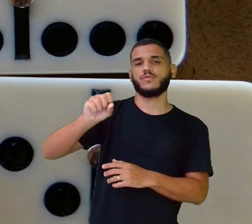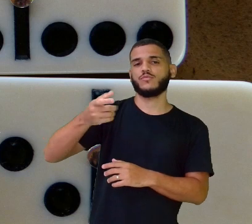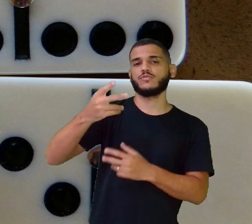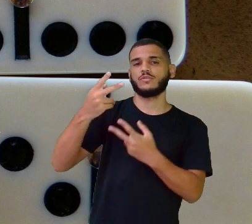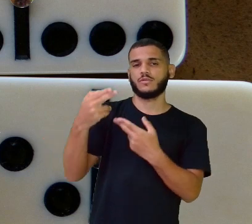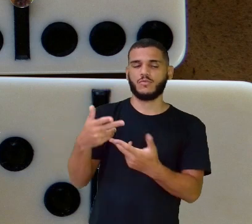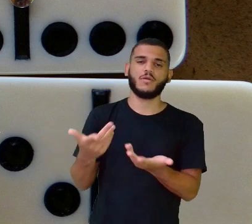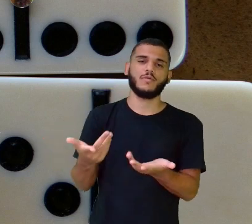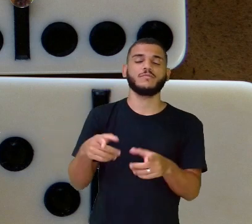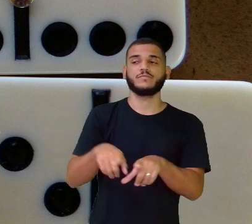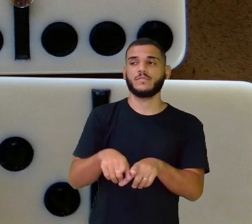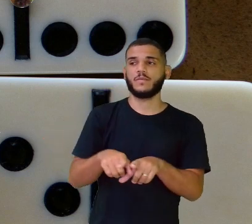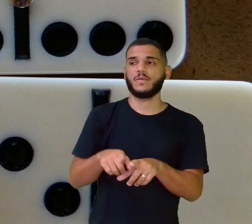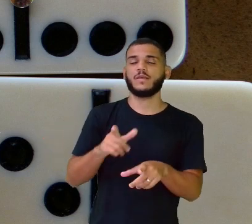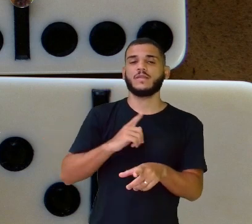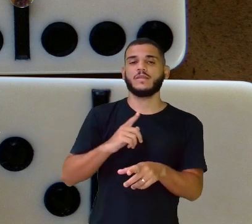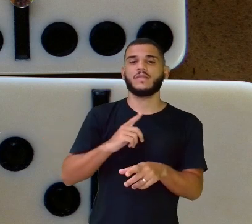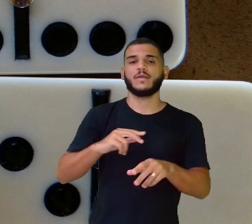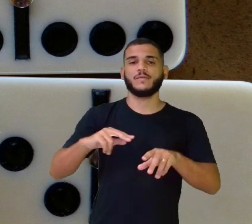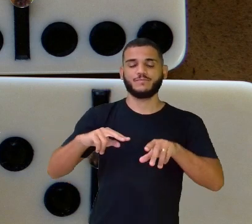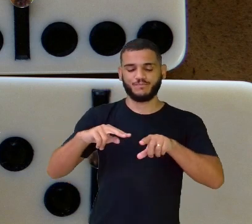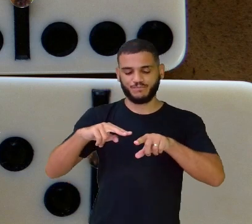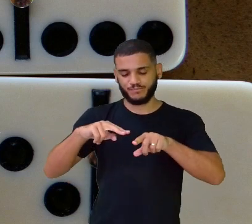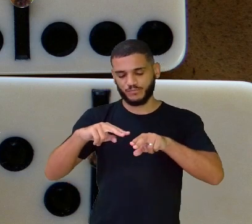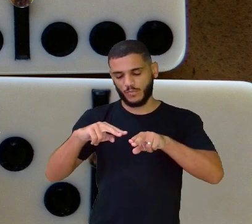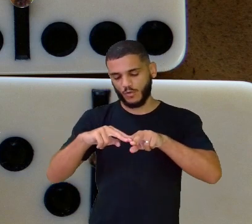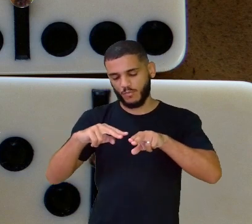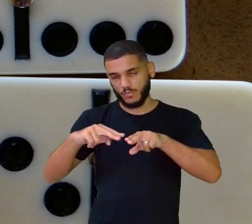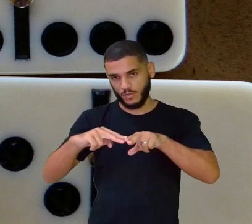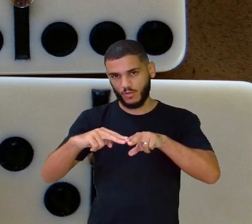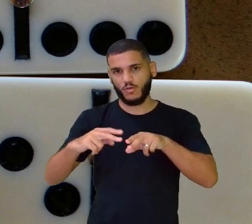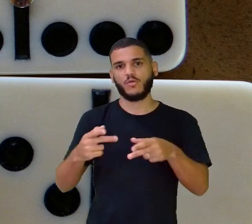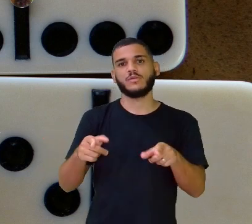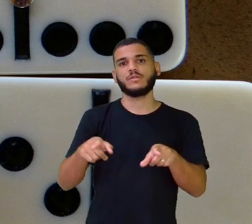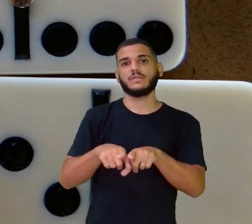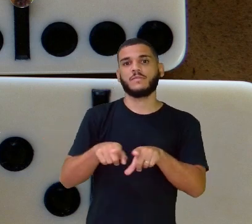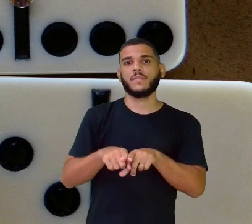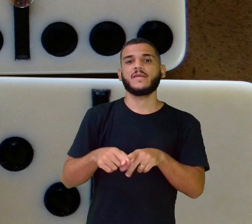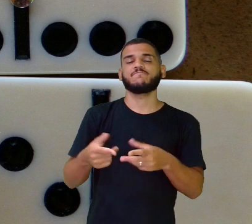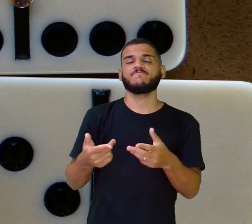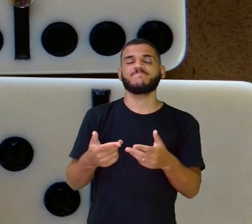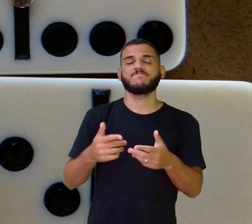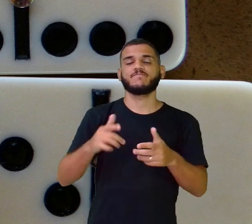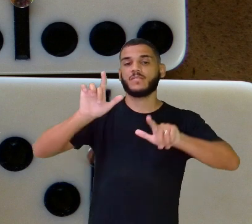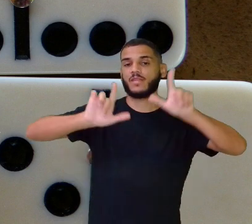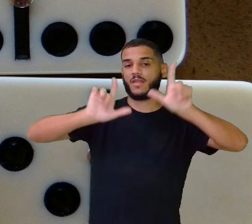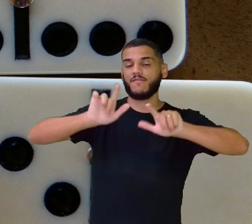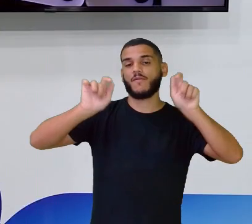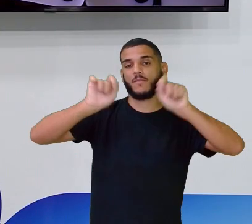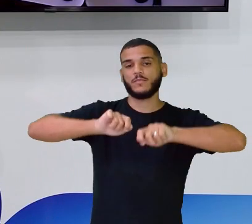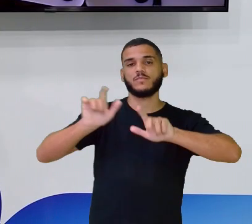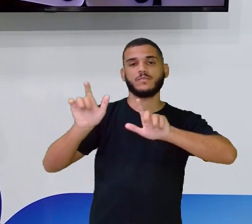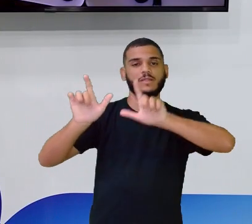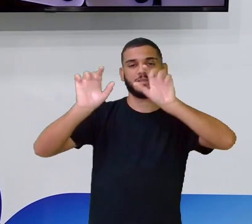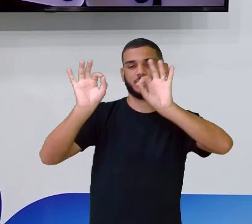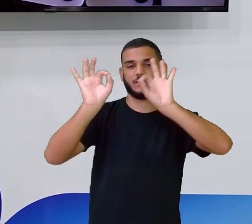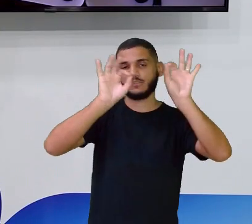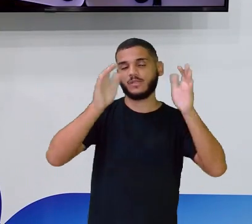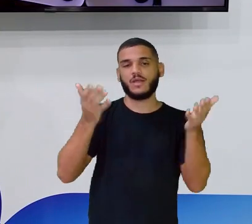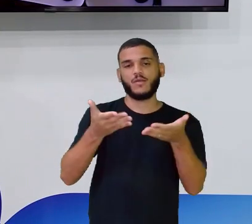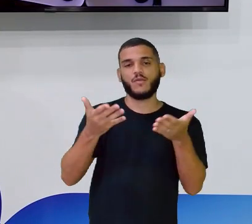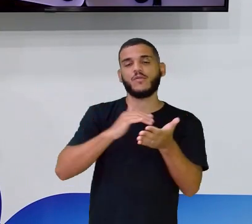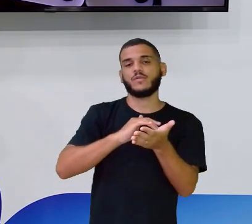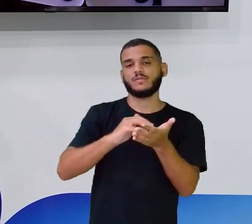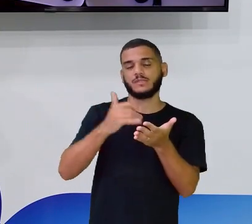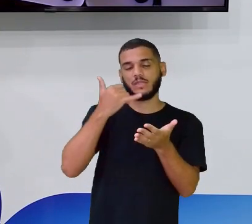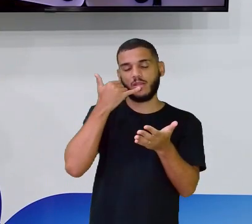Peça de dominó, jogo de cartas, a televisão que possivelmente você está me assistindo agora. O